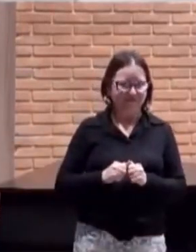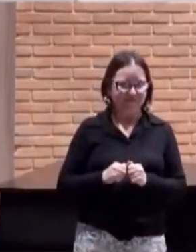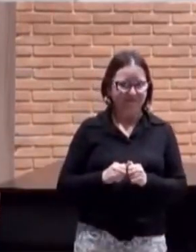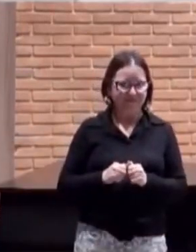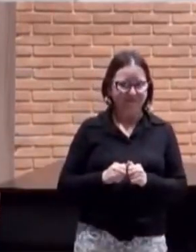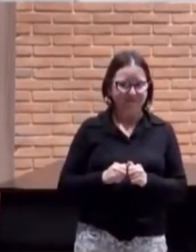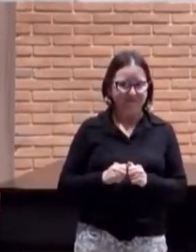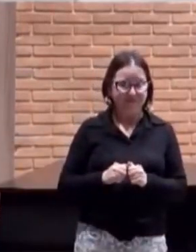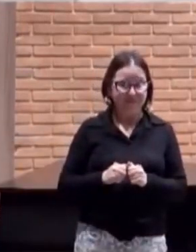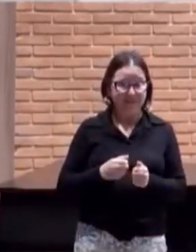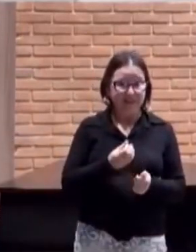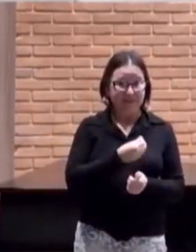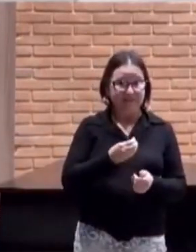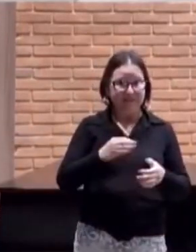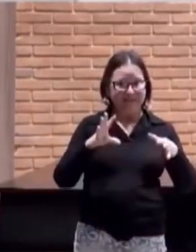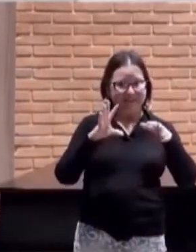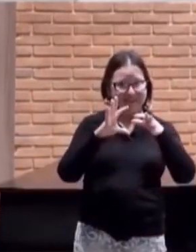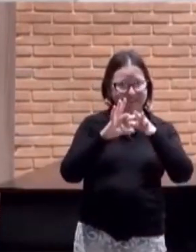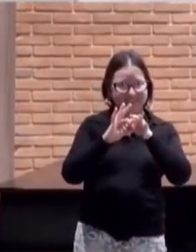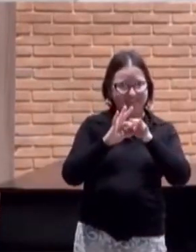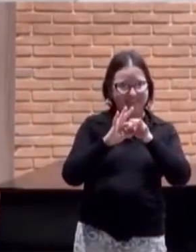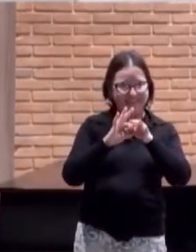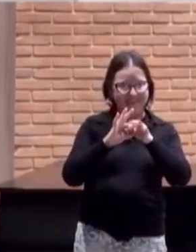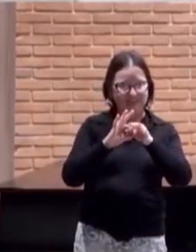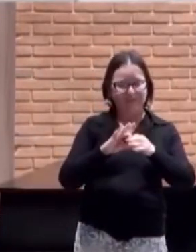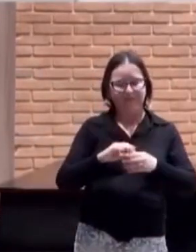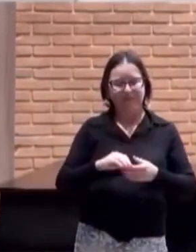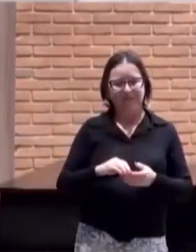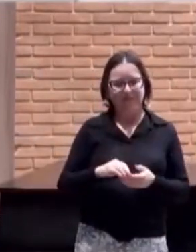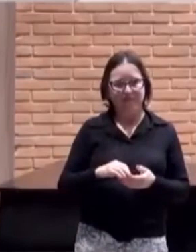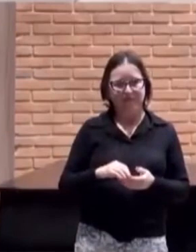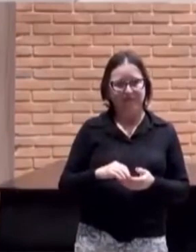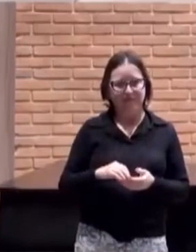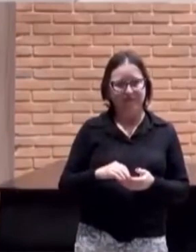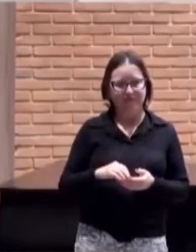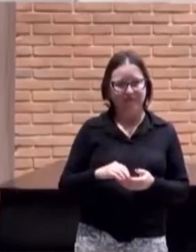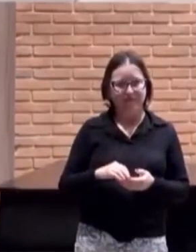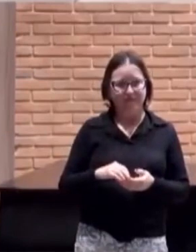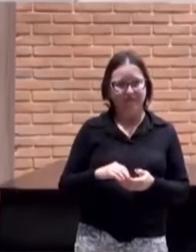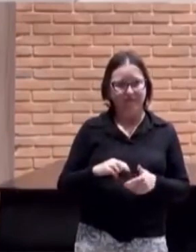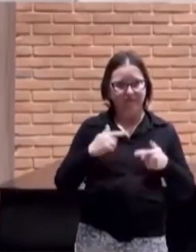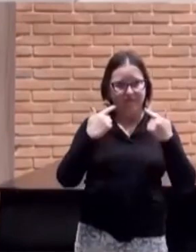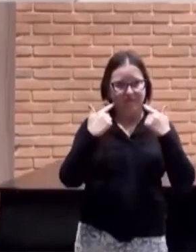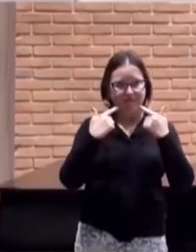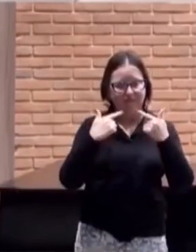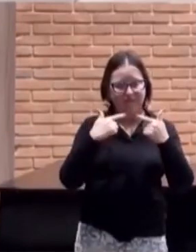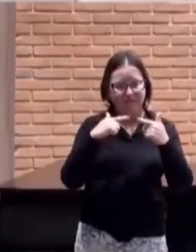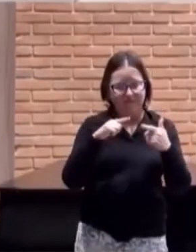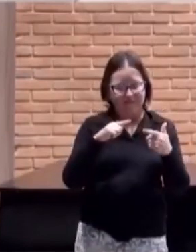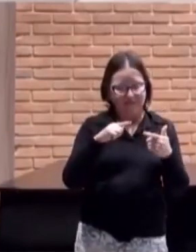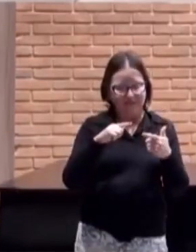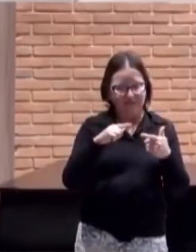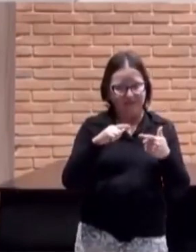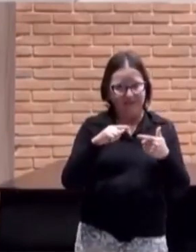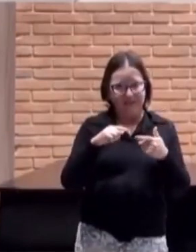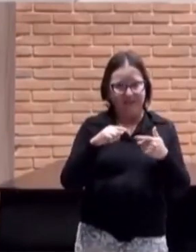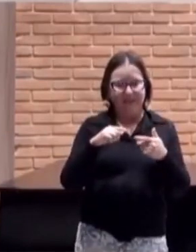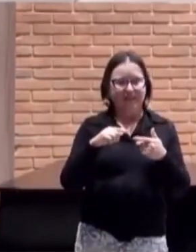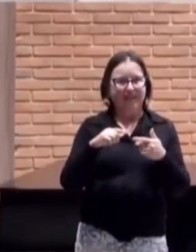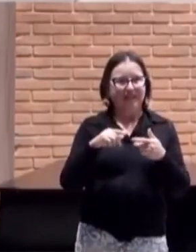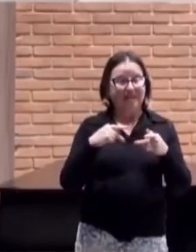fique em união, no original, a melhor tradução é que estejam sentados juntos.